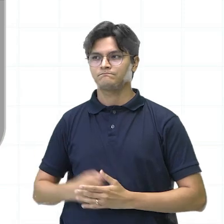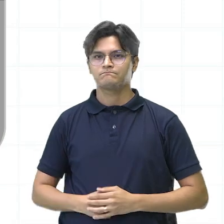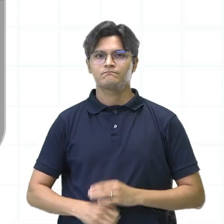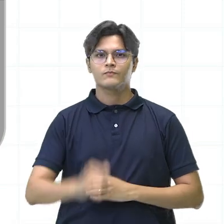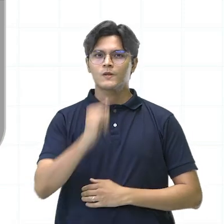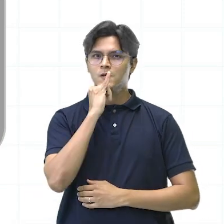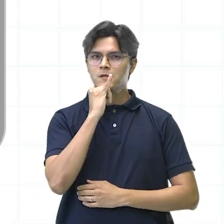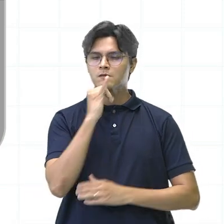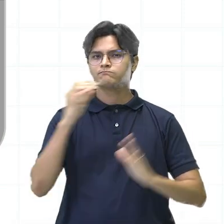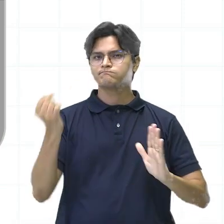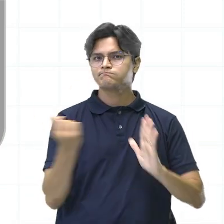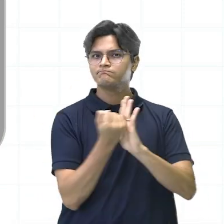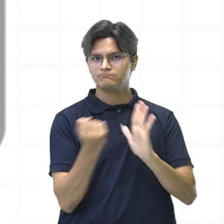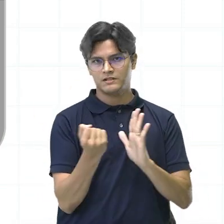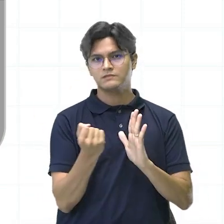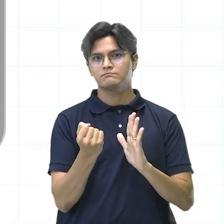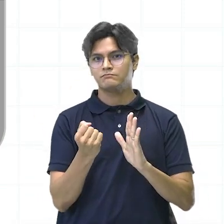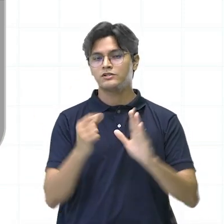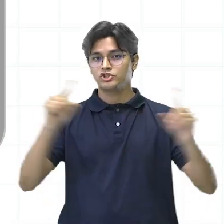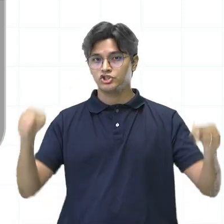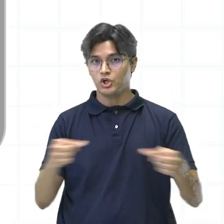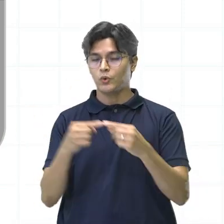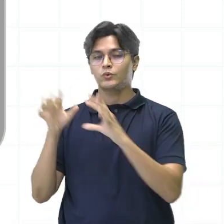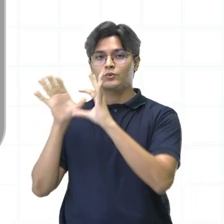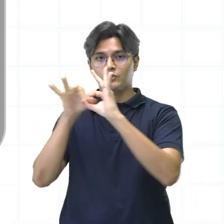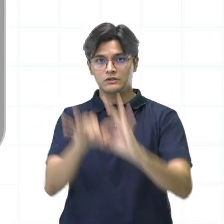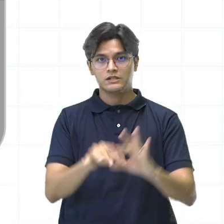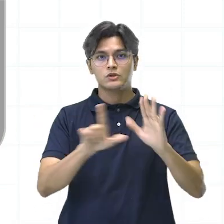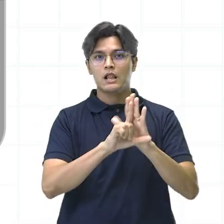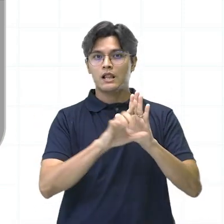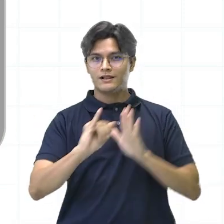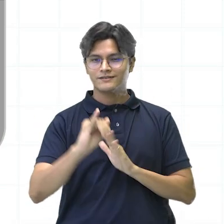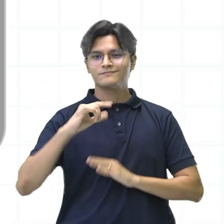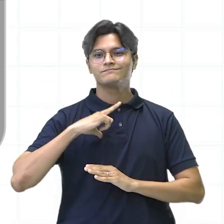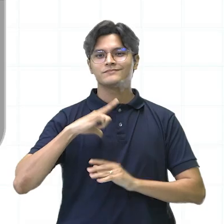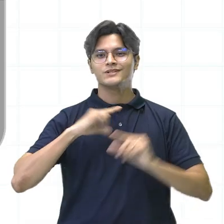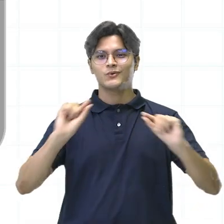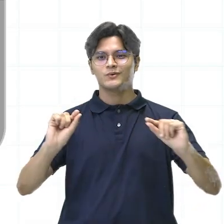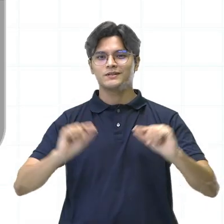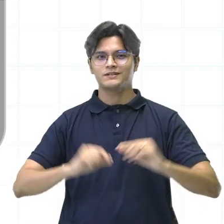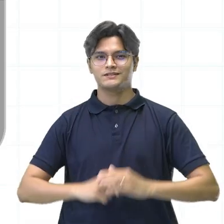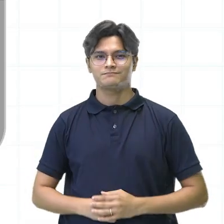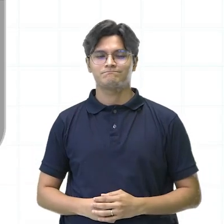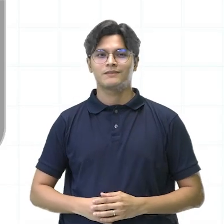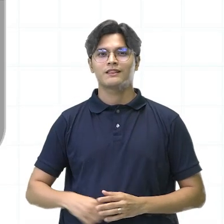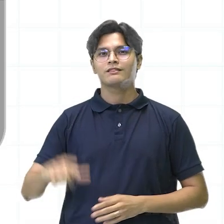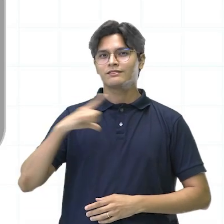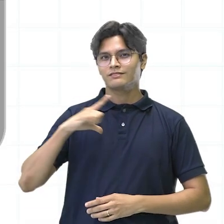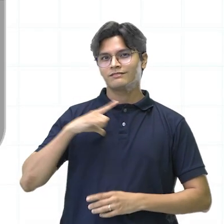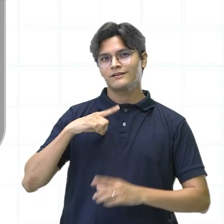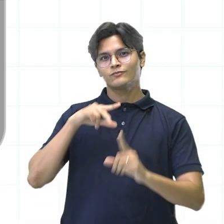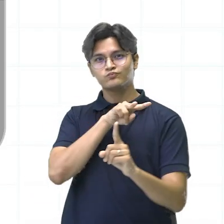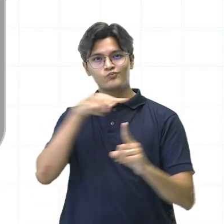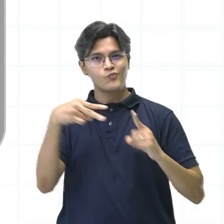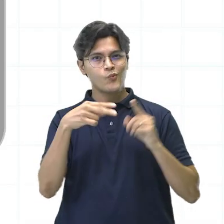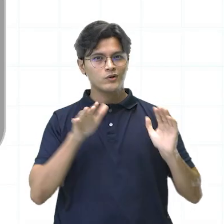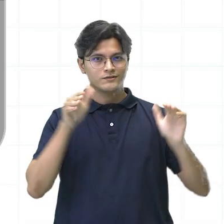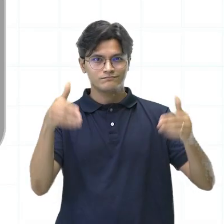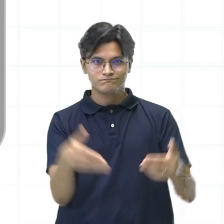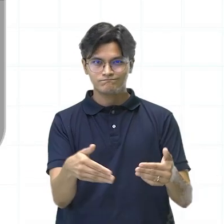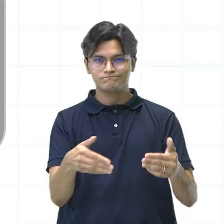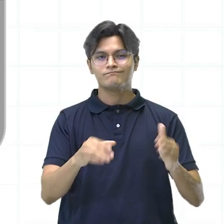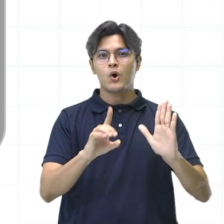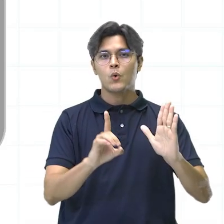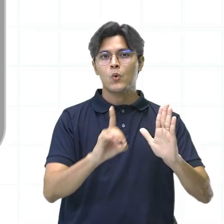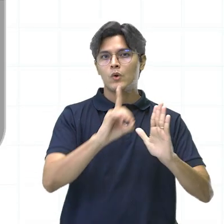do patrimônio, dentro desse contexto da legislação, vamos ter aqui um olhar para o nosso